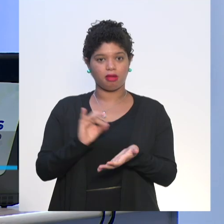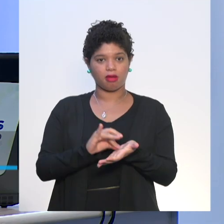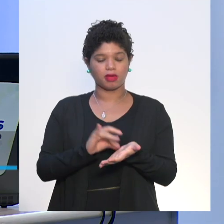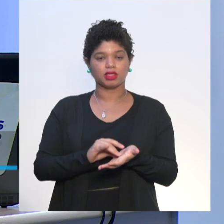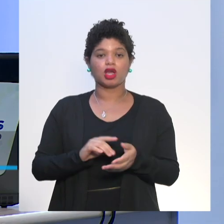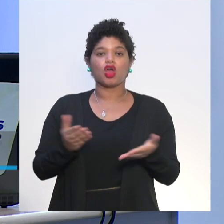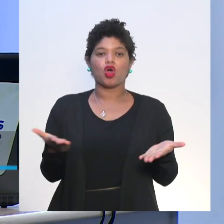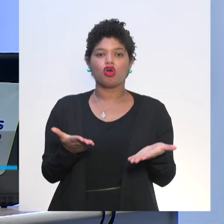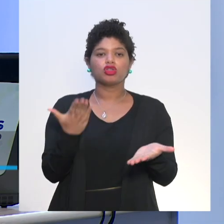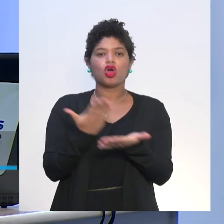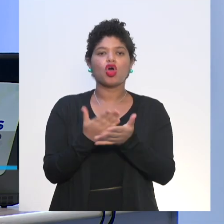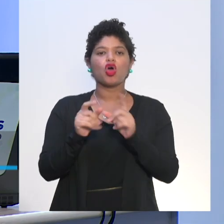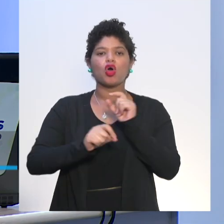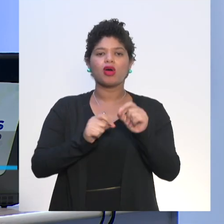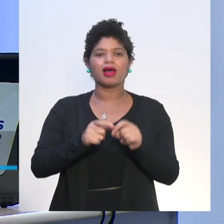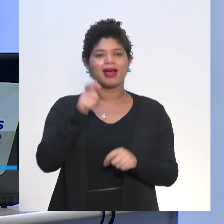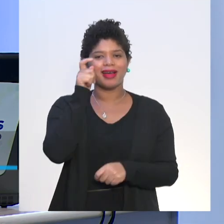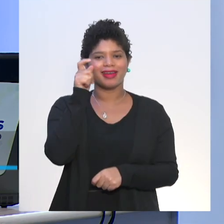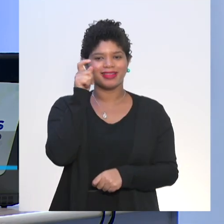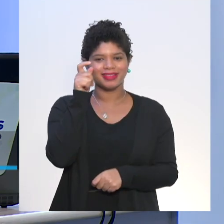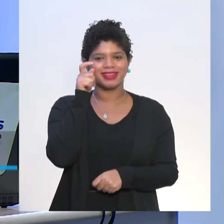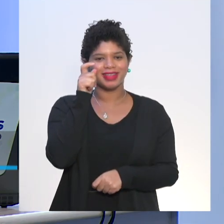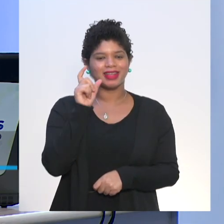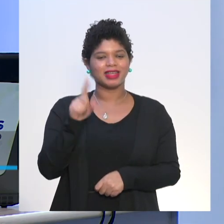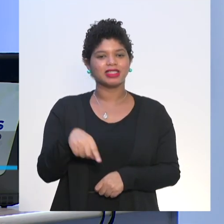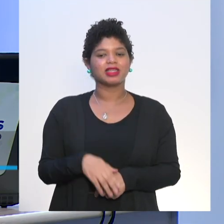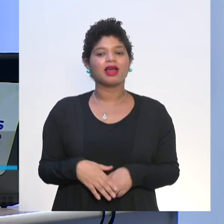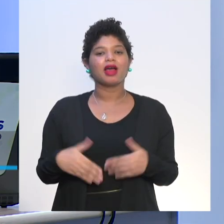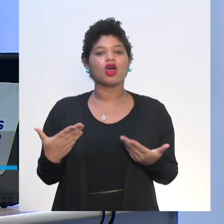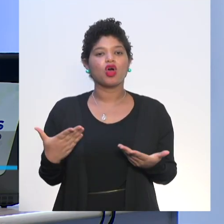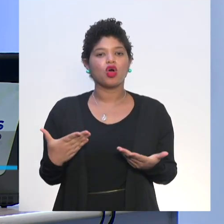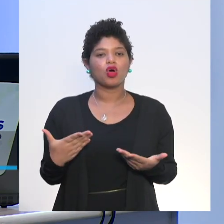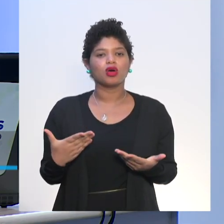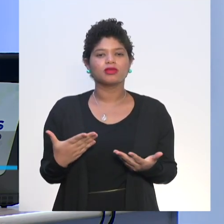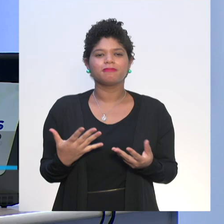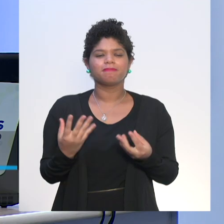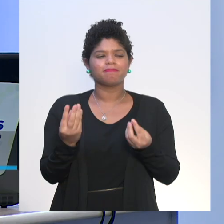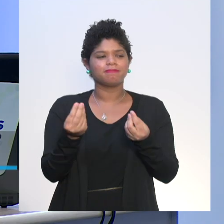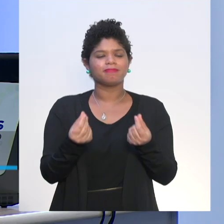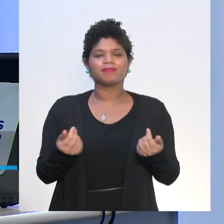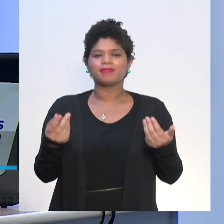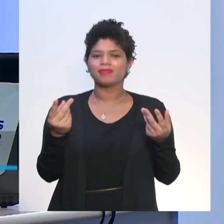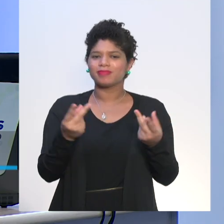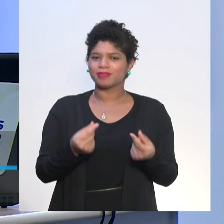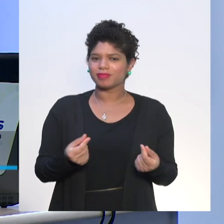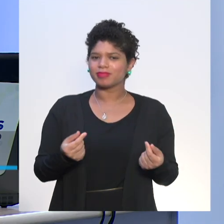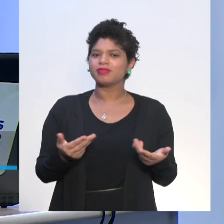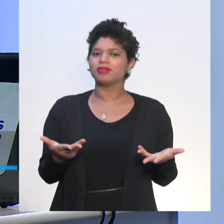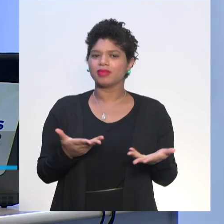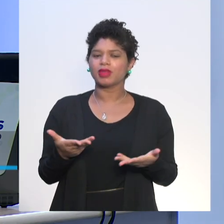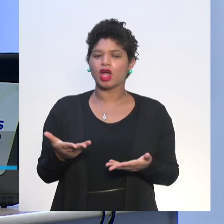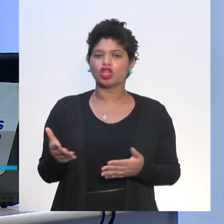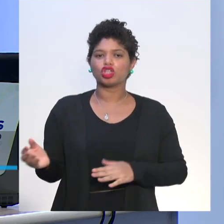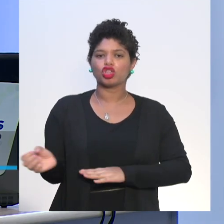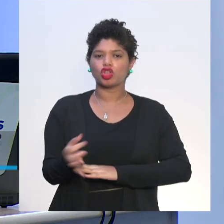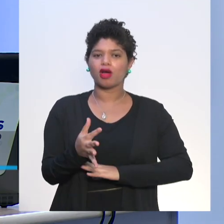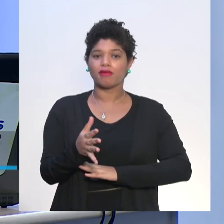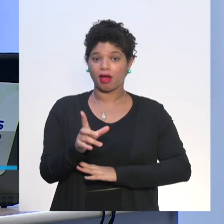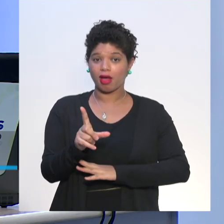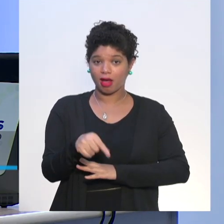aula de hoje é uma aula interessante, ela é, em algum sentido, ela é bastante contemporânea e ela tem a